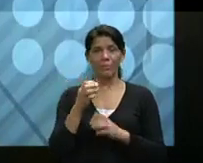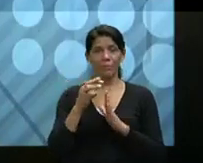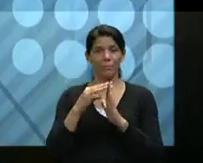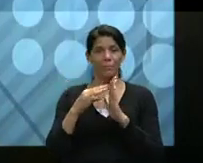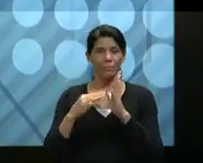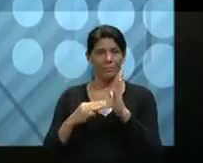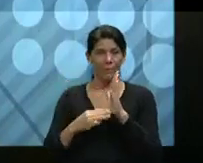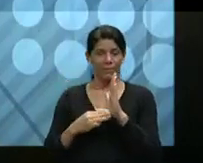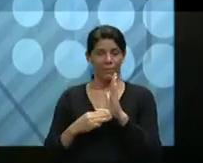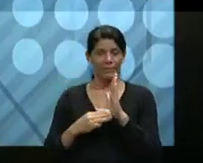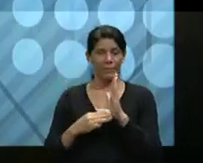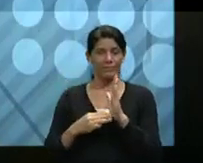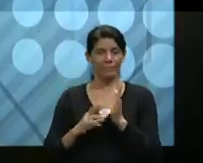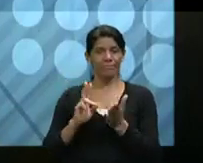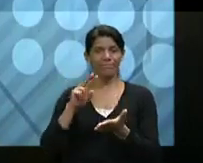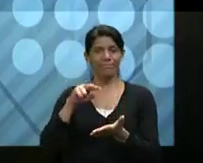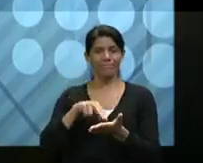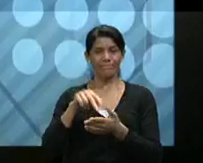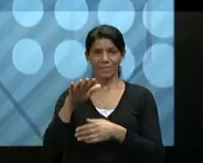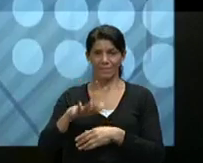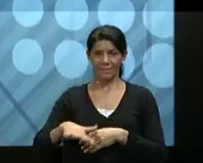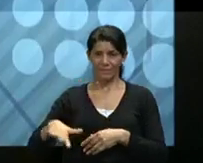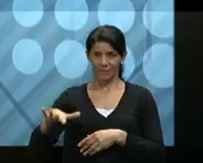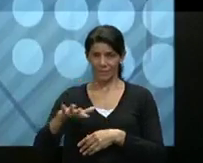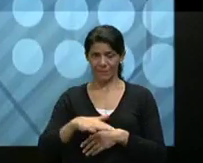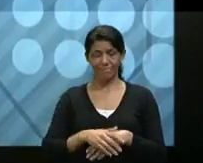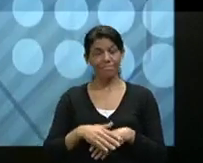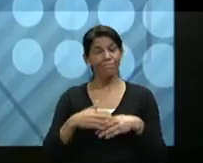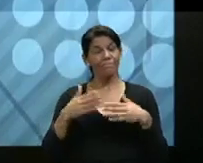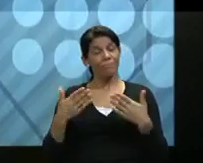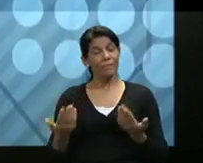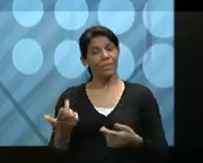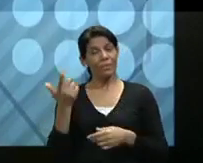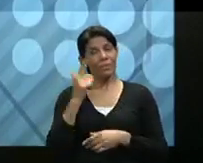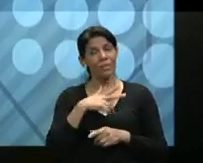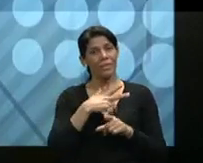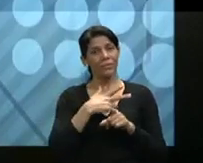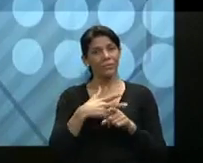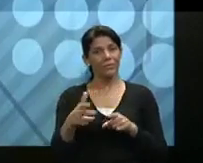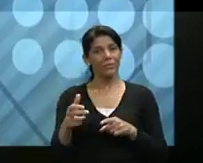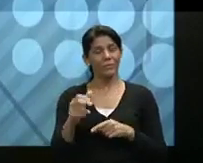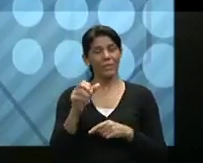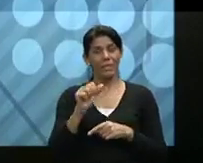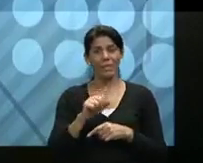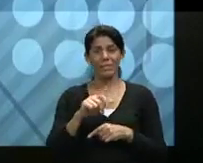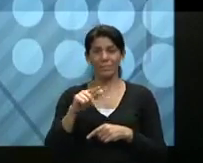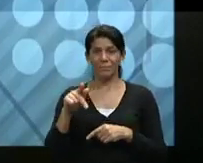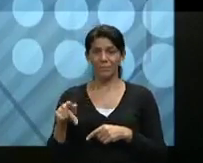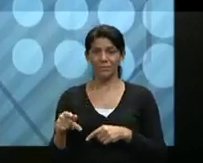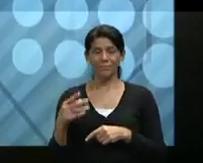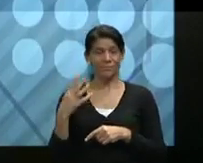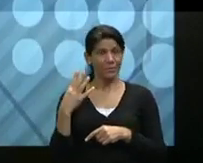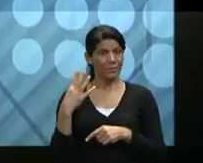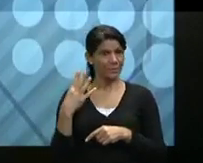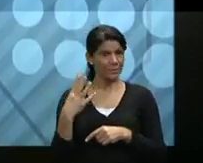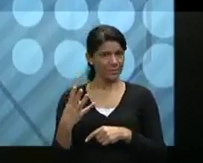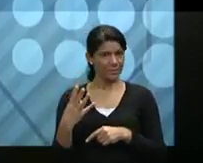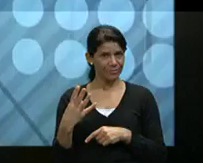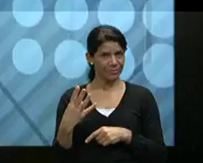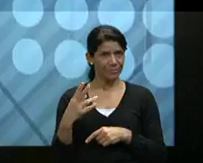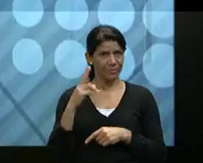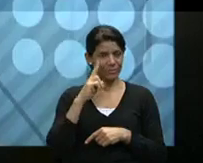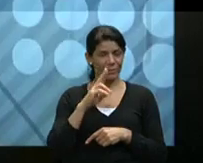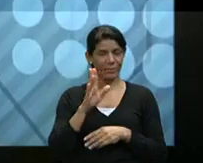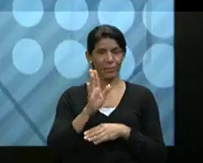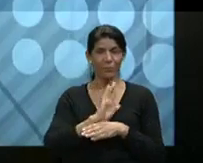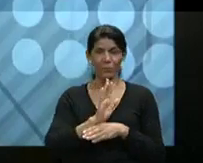método para se atuar nesse cenário. Tá? E assim a gente resolve a nossa situação problema 4 e vamos para